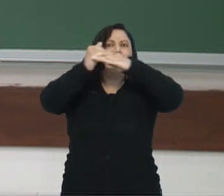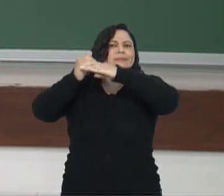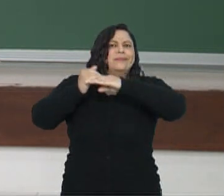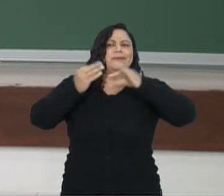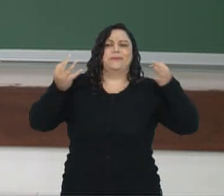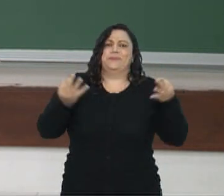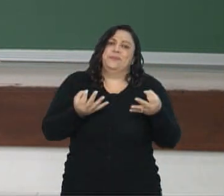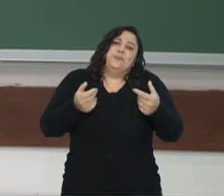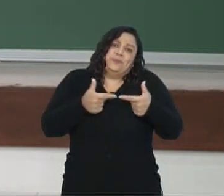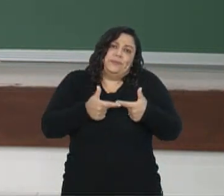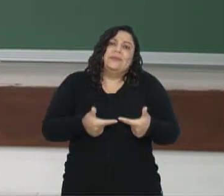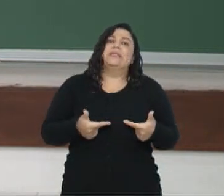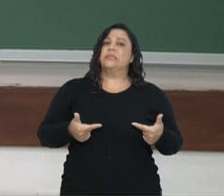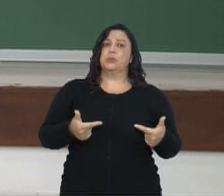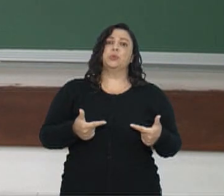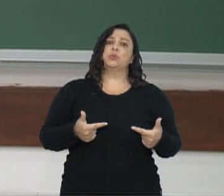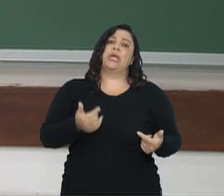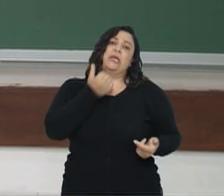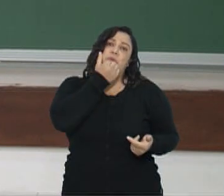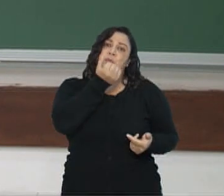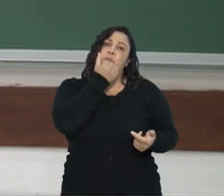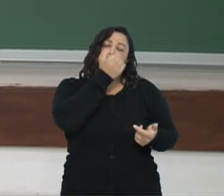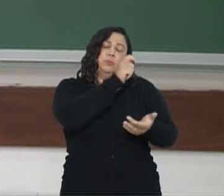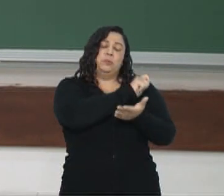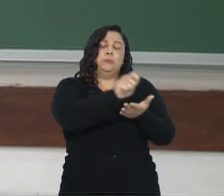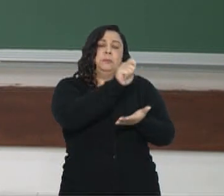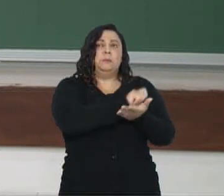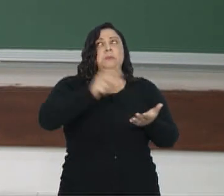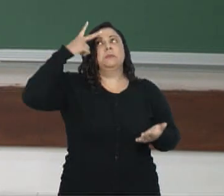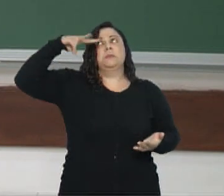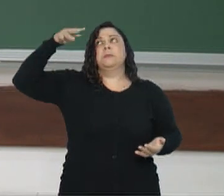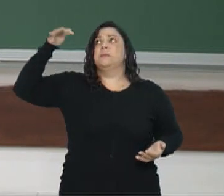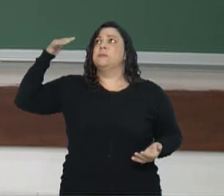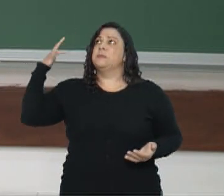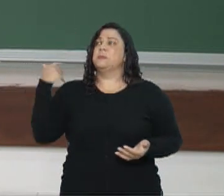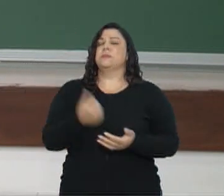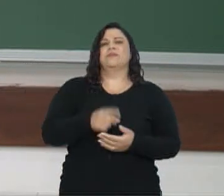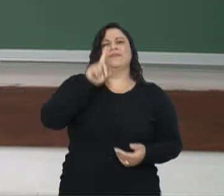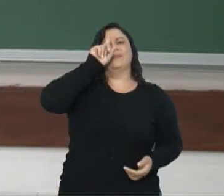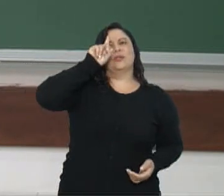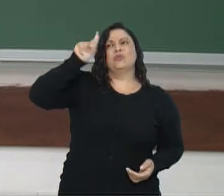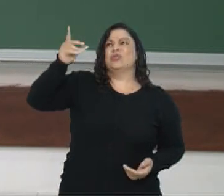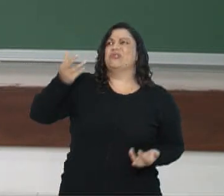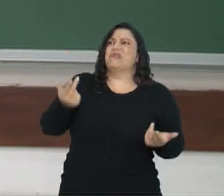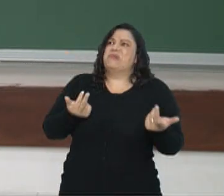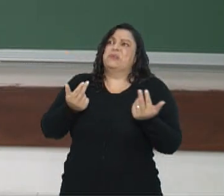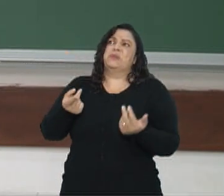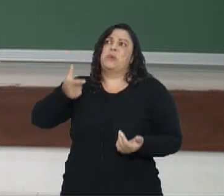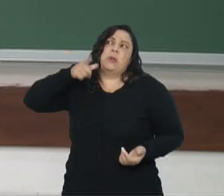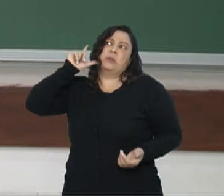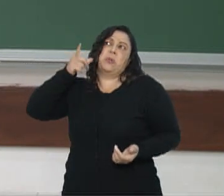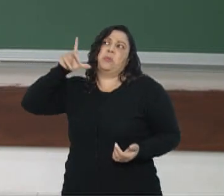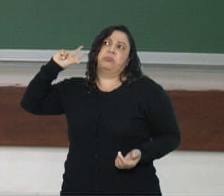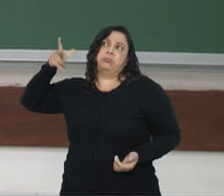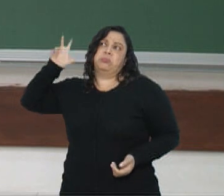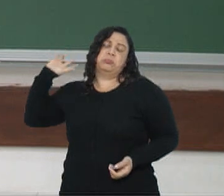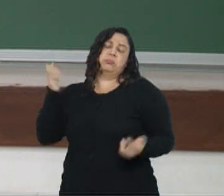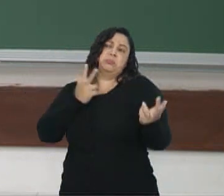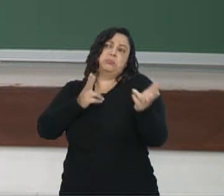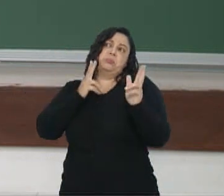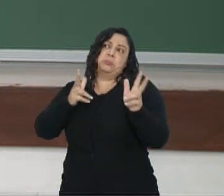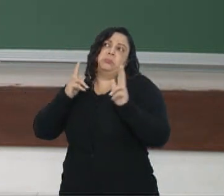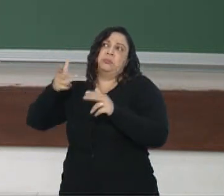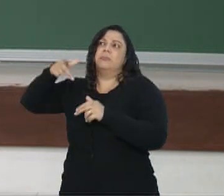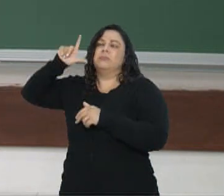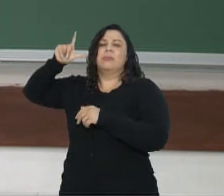ia ser chato e você nem ter que escrever história. Você ia escrever o quê? Como foi o dia de hoje? Foi igual ao de ontem? Que foi igual ao de anteontem? Que foi igual ao de